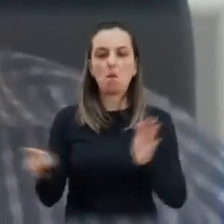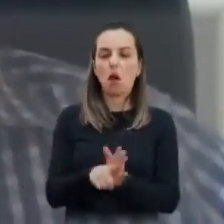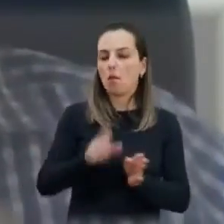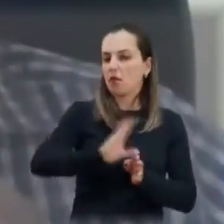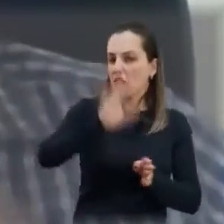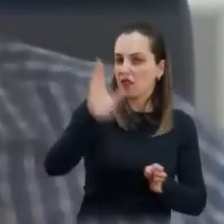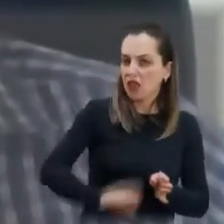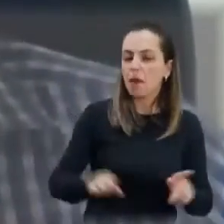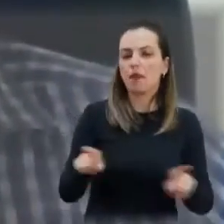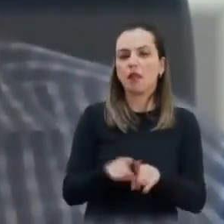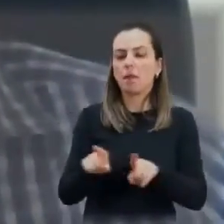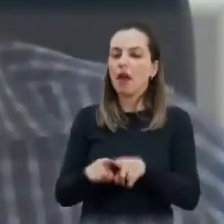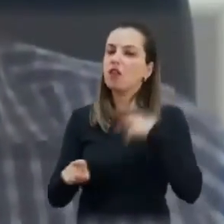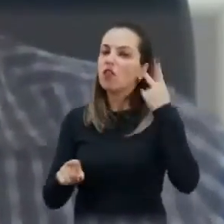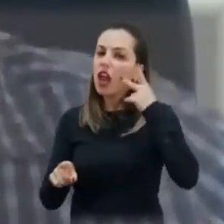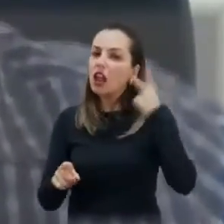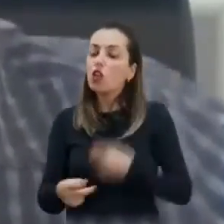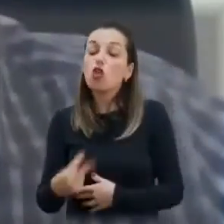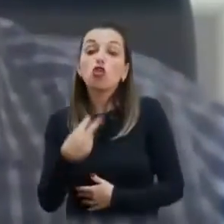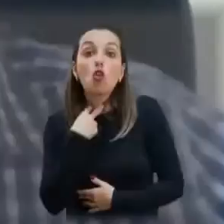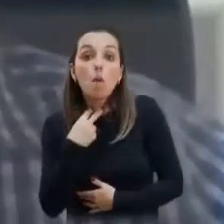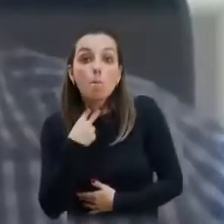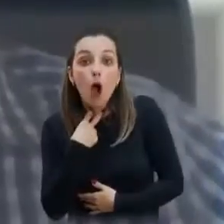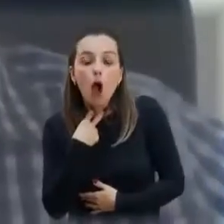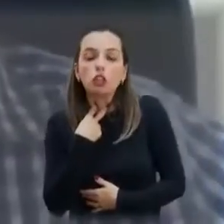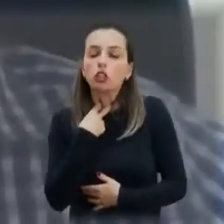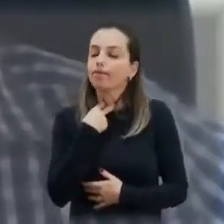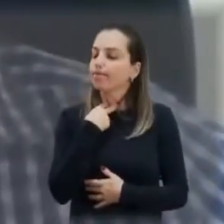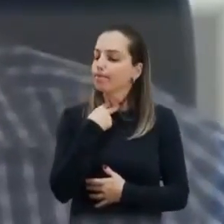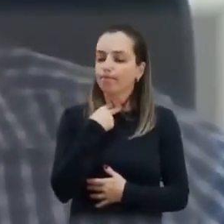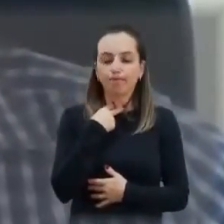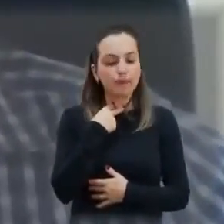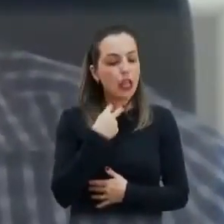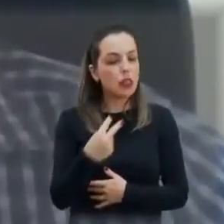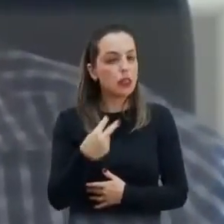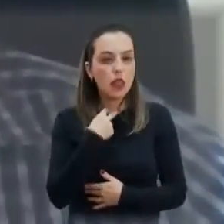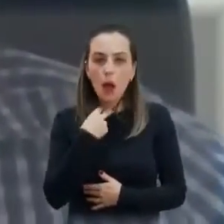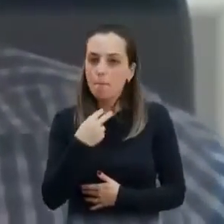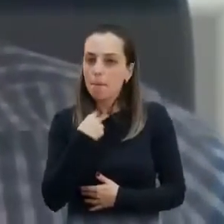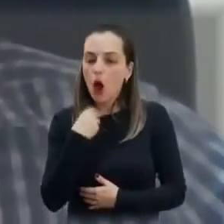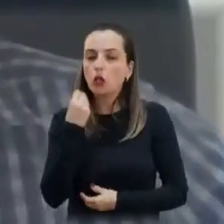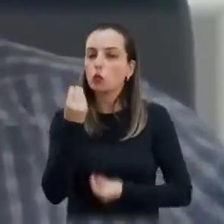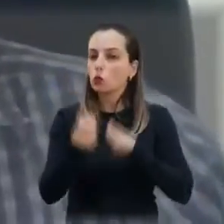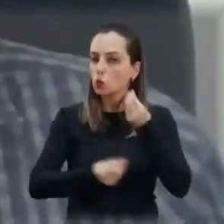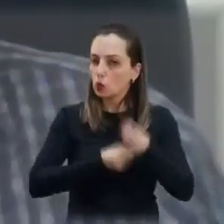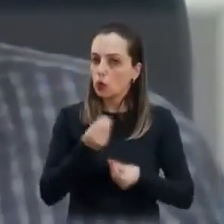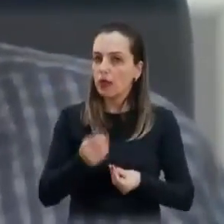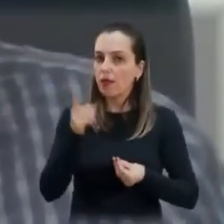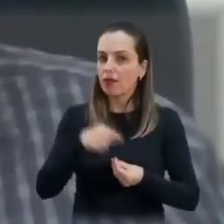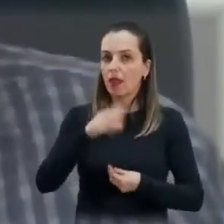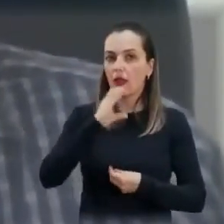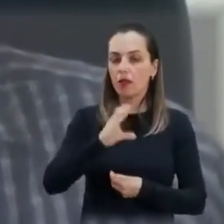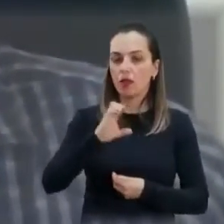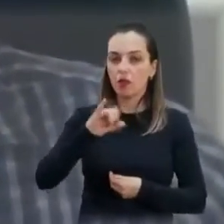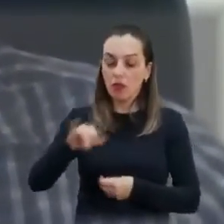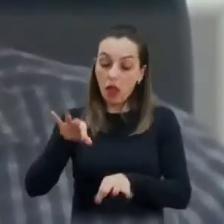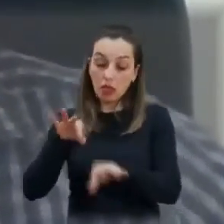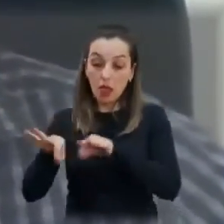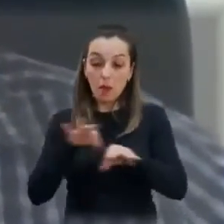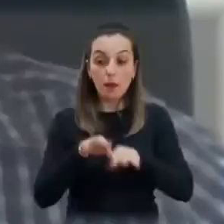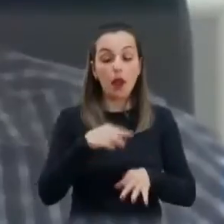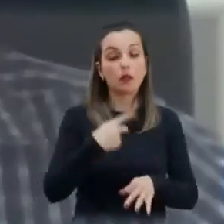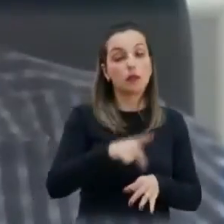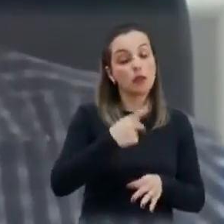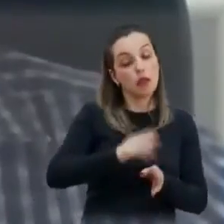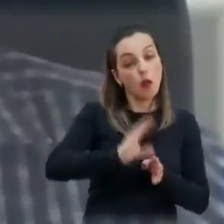vereadores. Não podemos de forma alguma, em hipótese alguma, deixar que uma SEI não seja elaborada numa casa de leis.